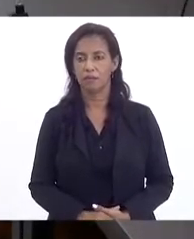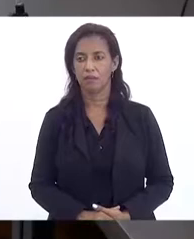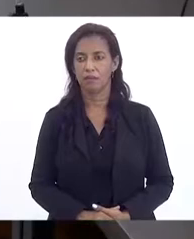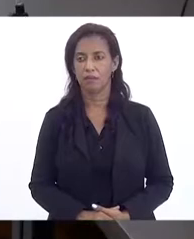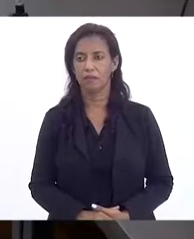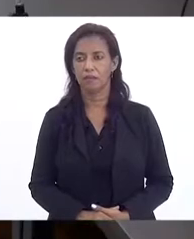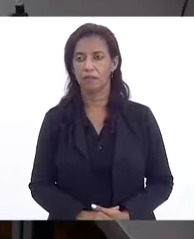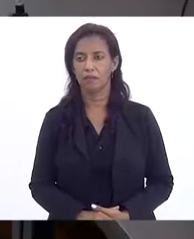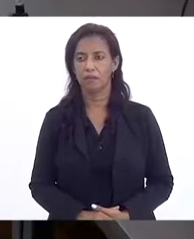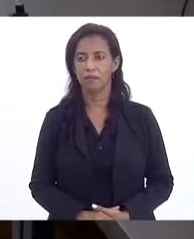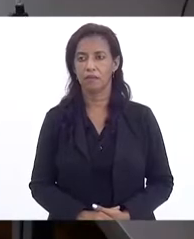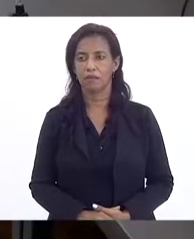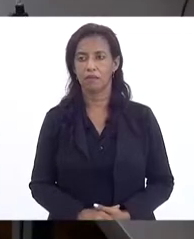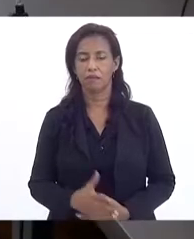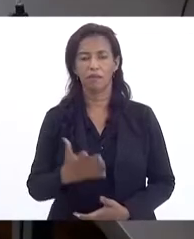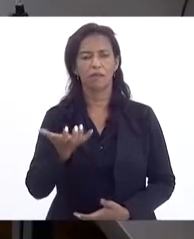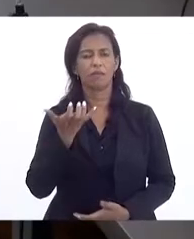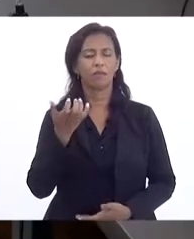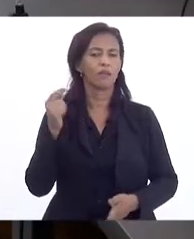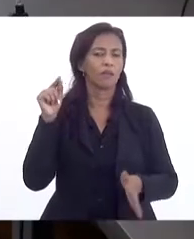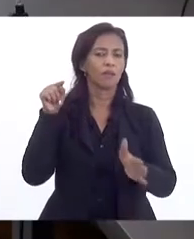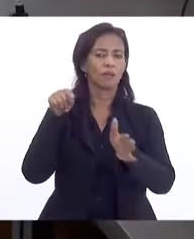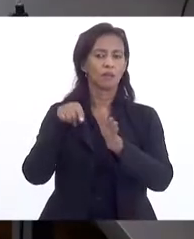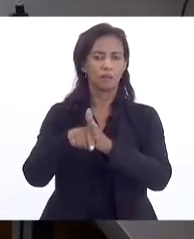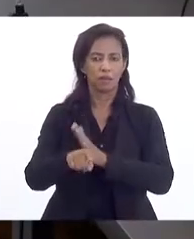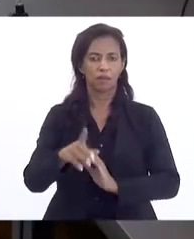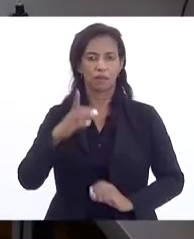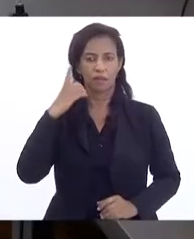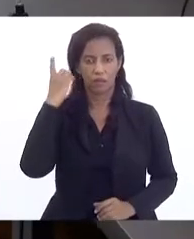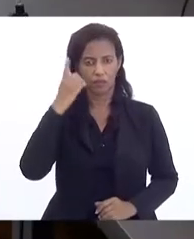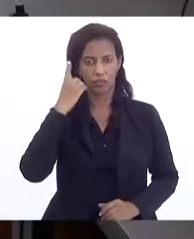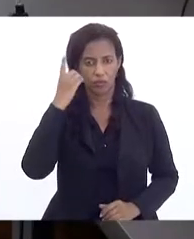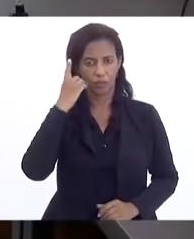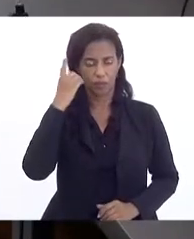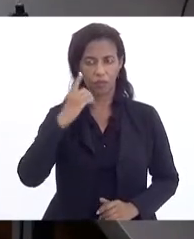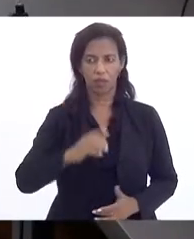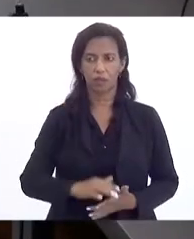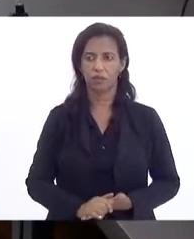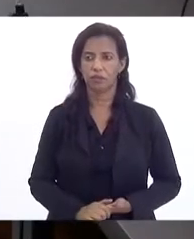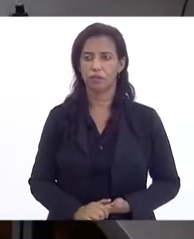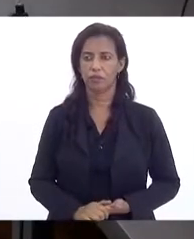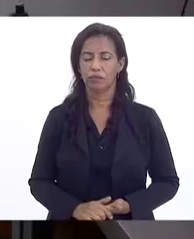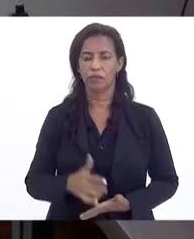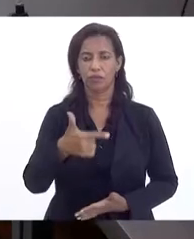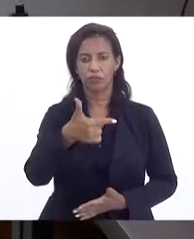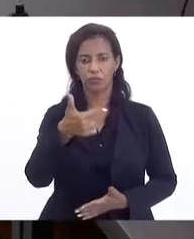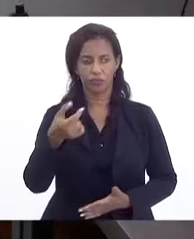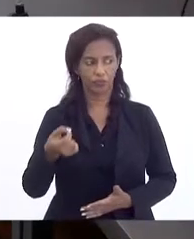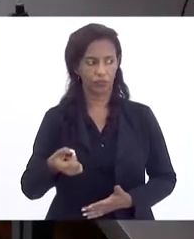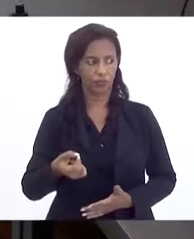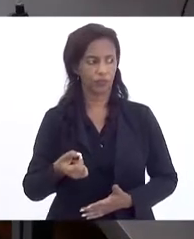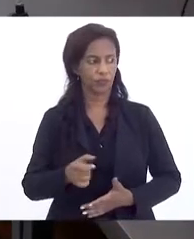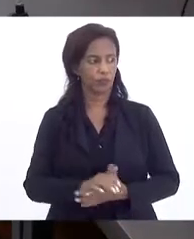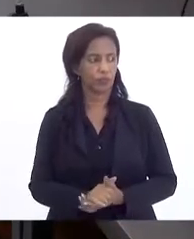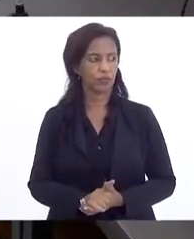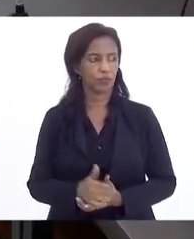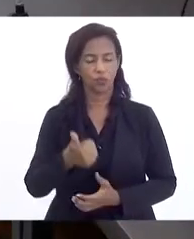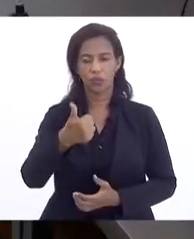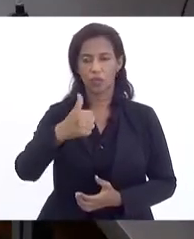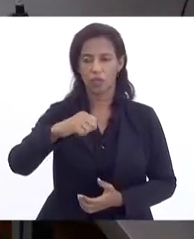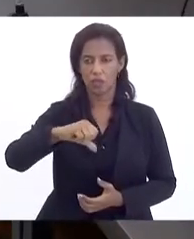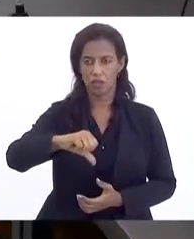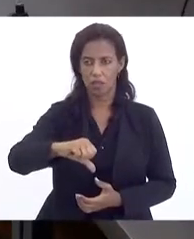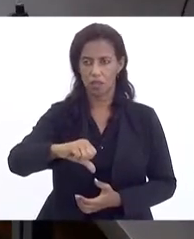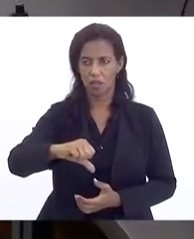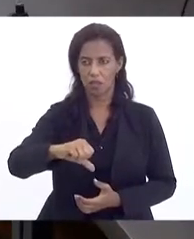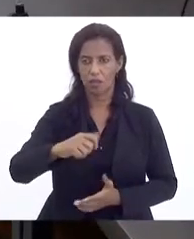Eu queria perguntar aos demais deputados se tem a pauta. O 20 é autoria... O 19,